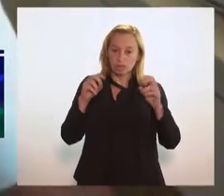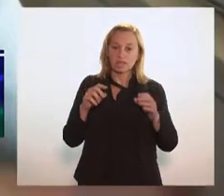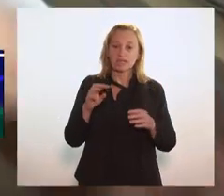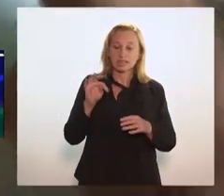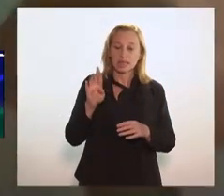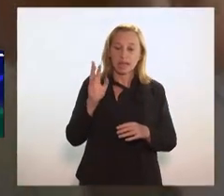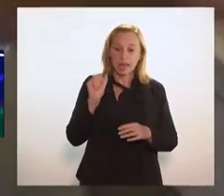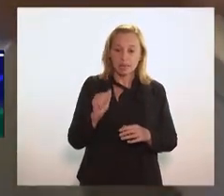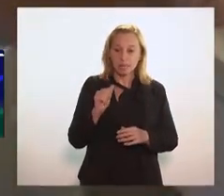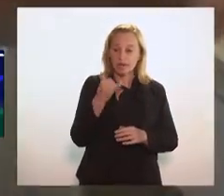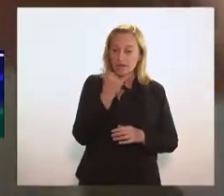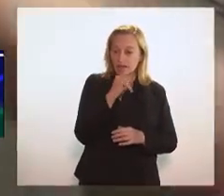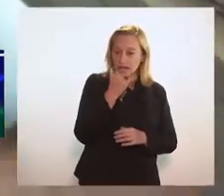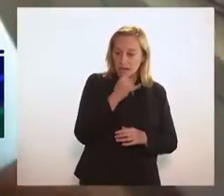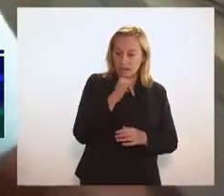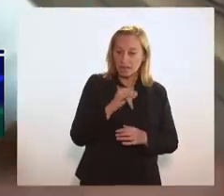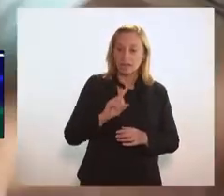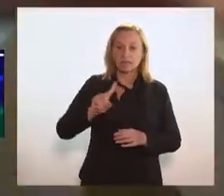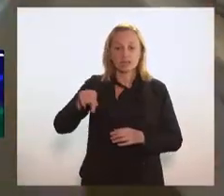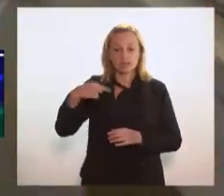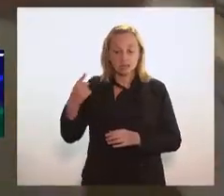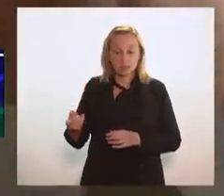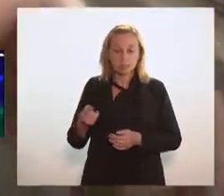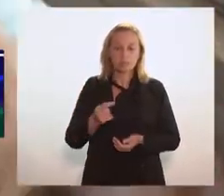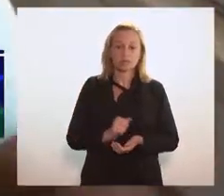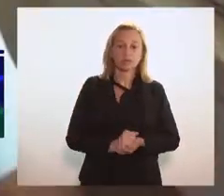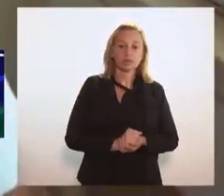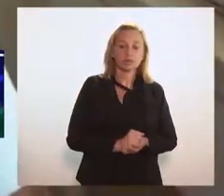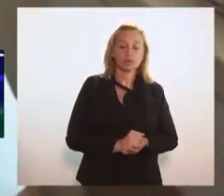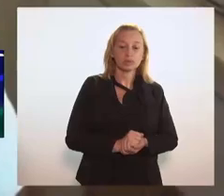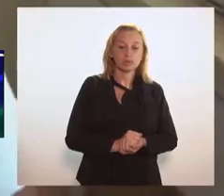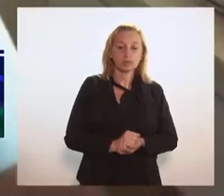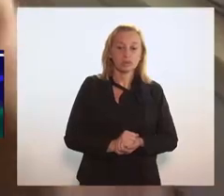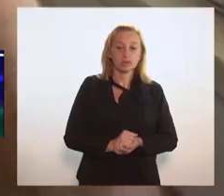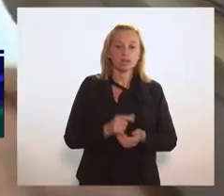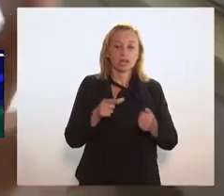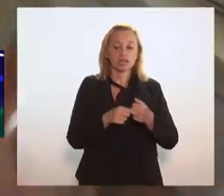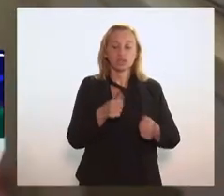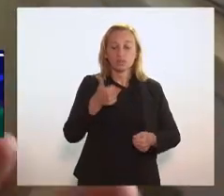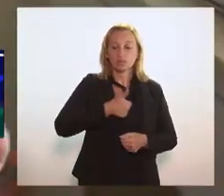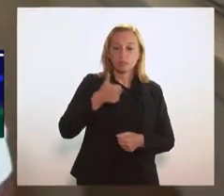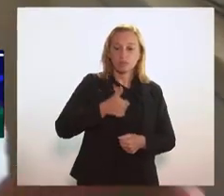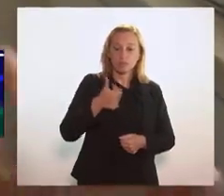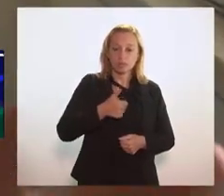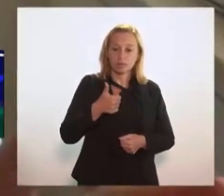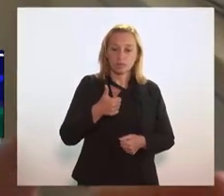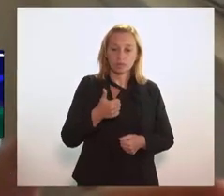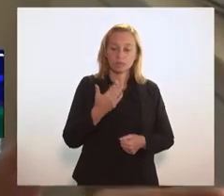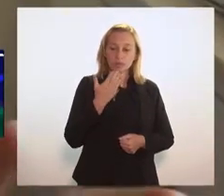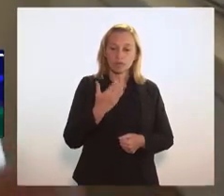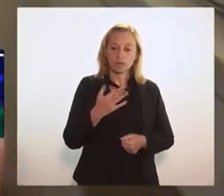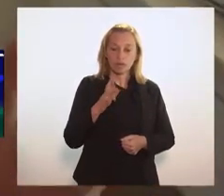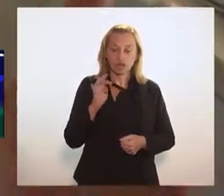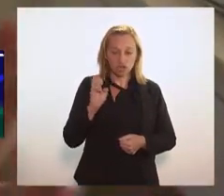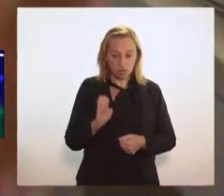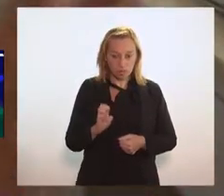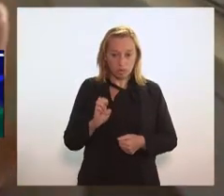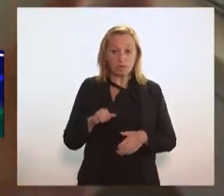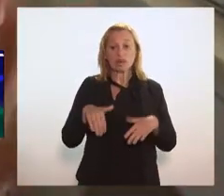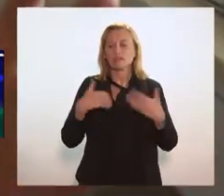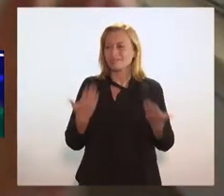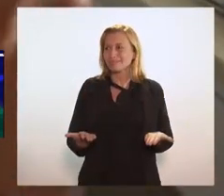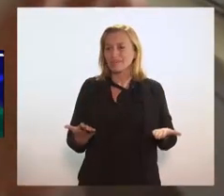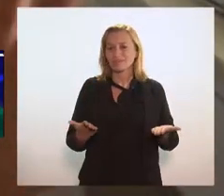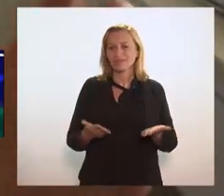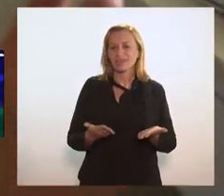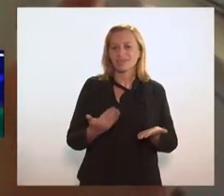termoelétricas, dispôs sobre a questão das termoelétricas e no artigo 1º instituiu o regime. Então, não tem negócio